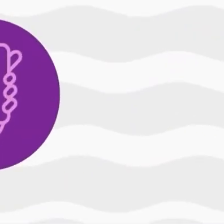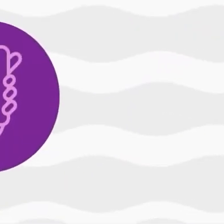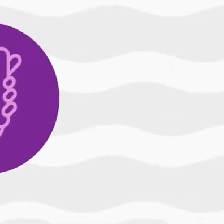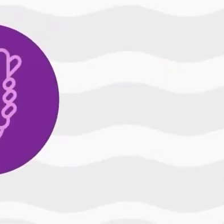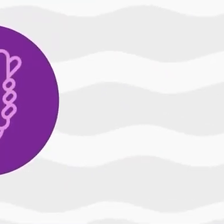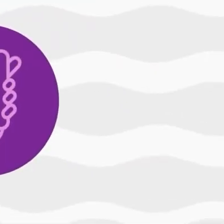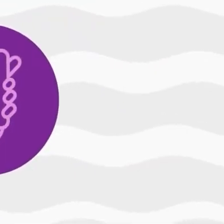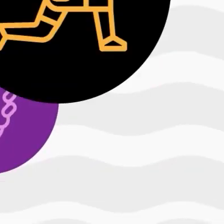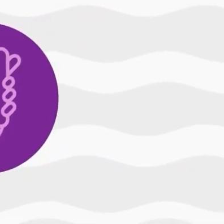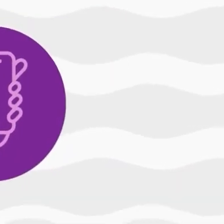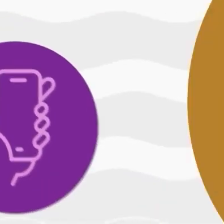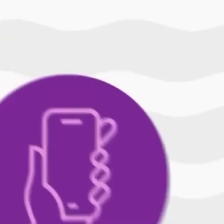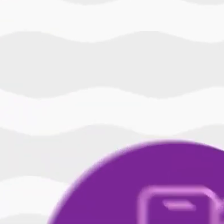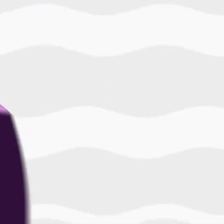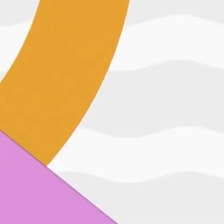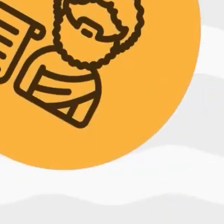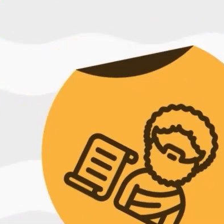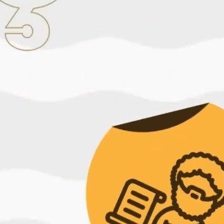e